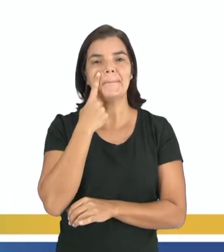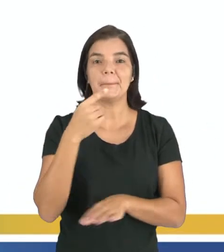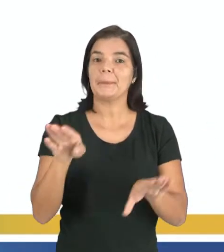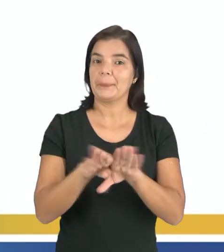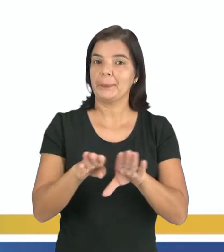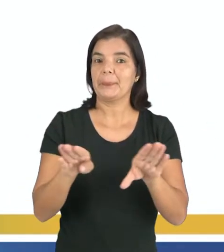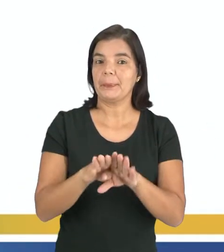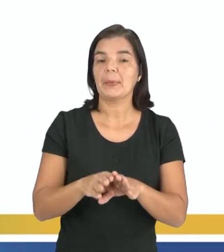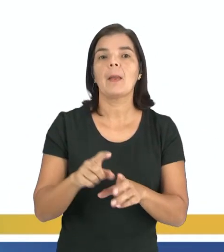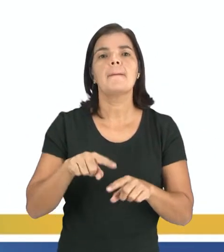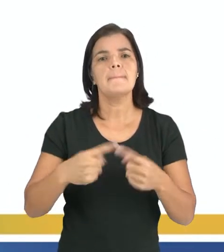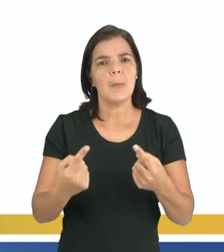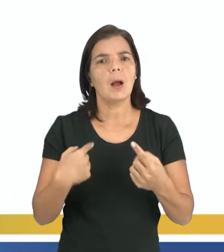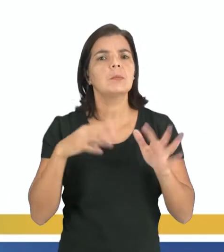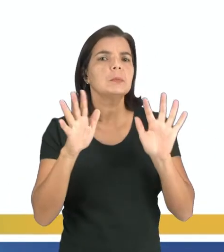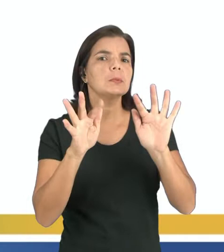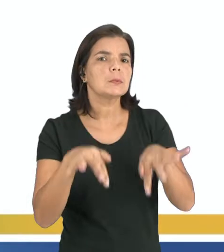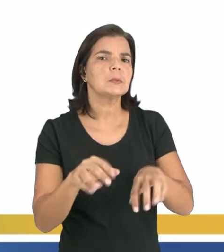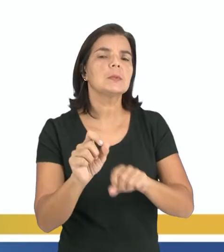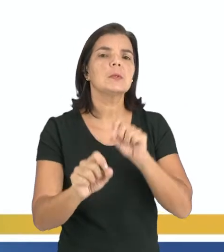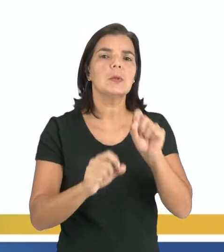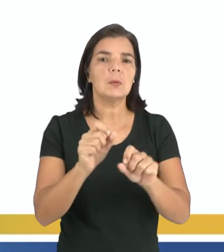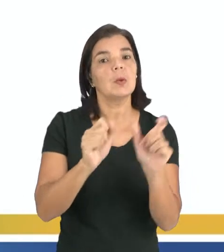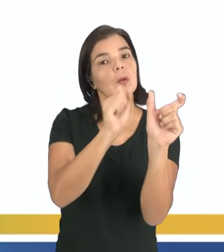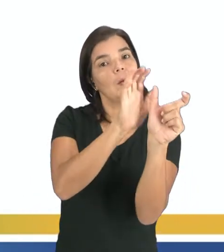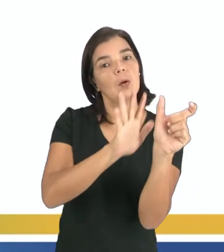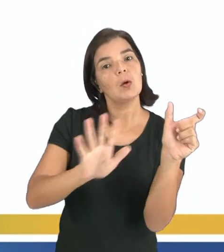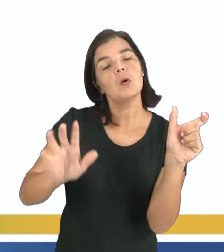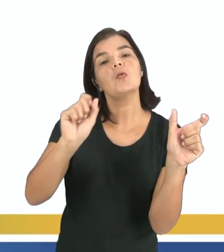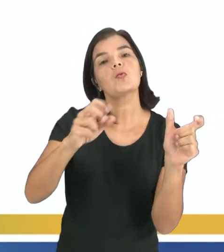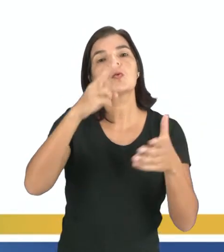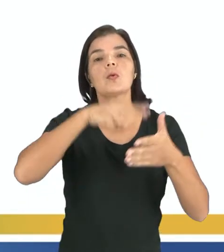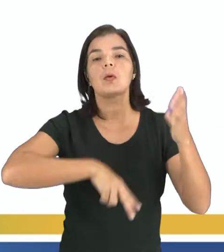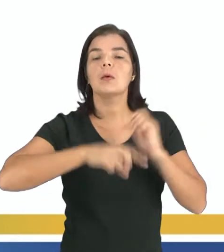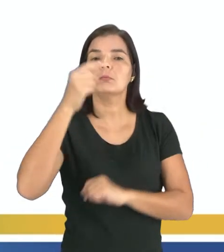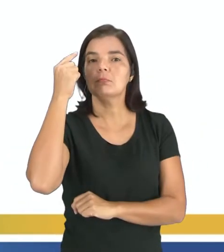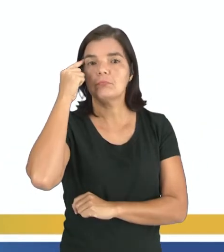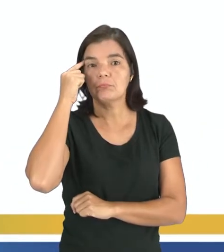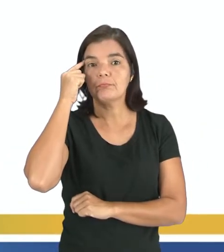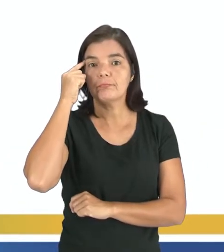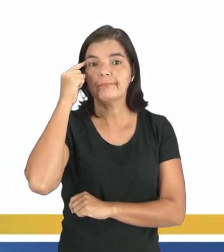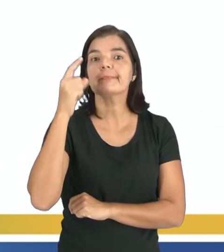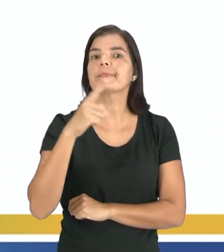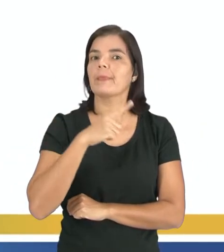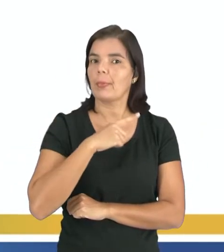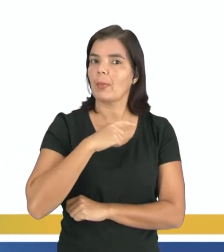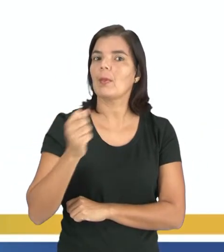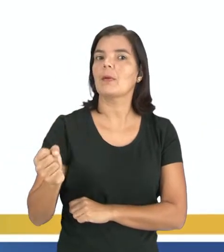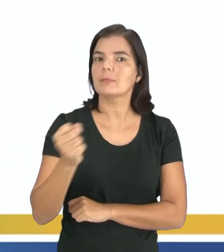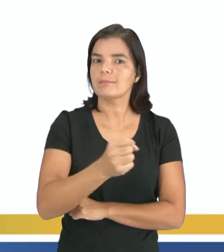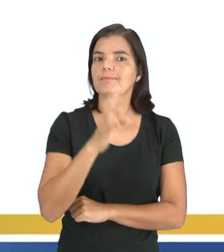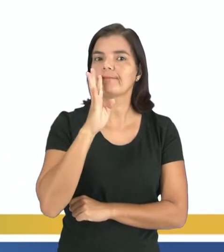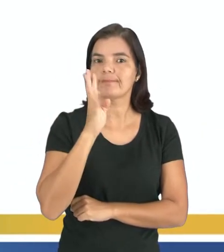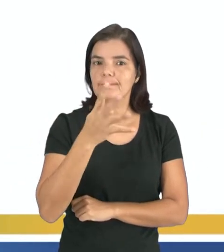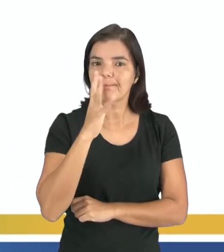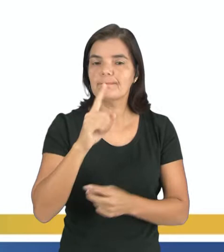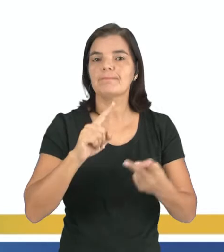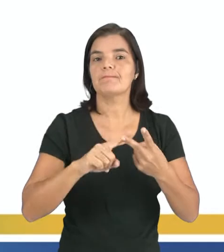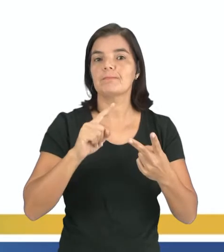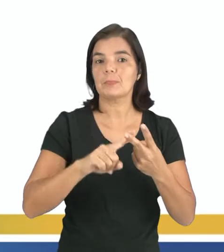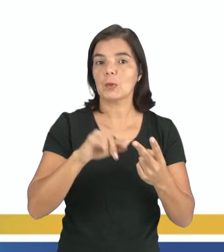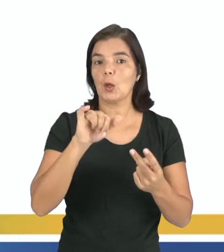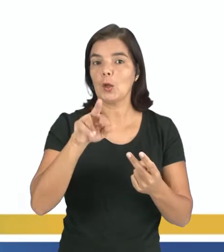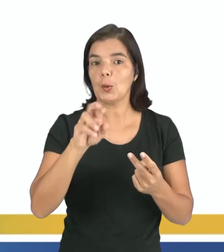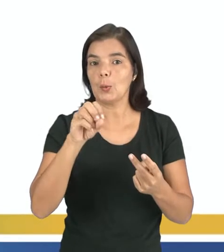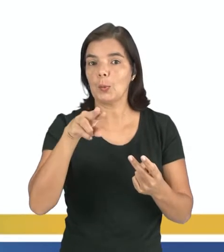informações dela, mas para a gente finalizar, aquela charge, ela leva o leitor a refletir. Ela tem esse posicionamento crítico, ela tem